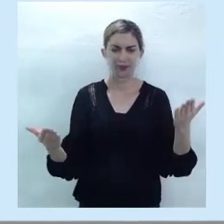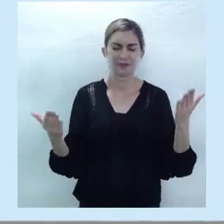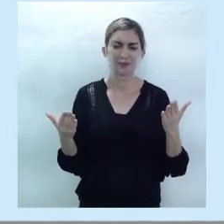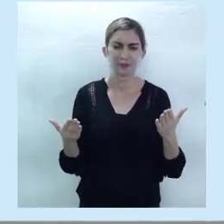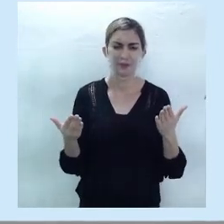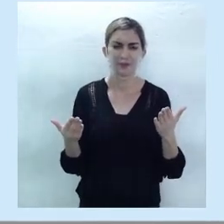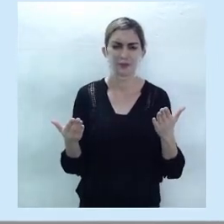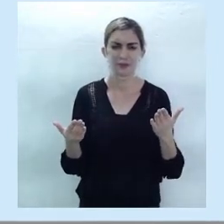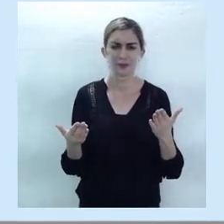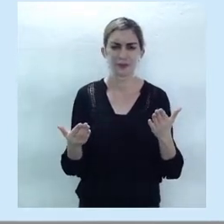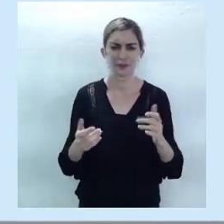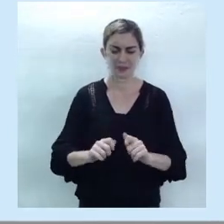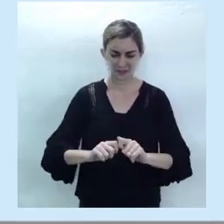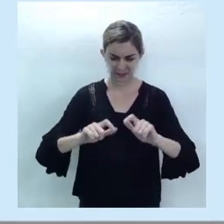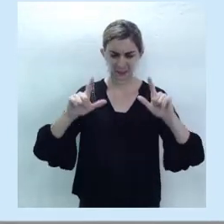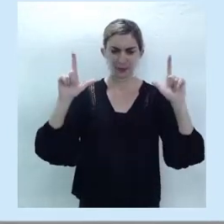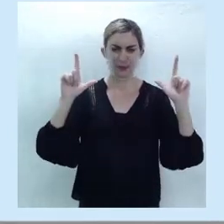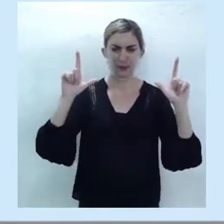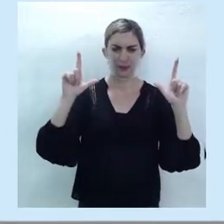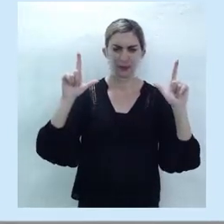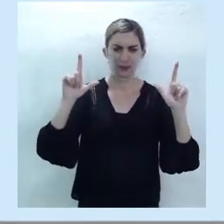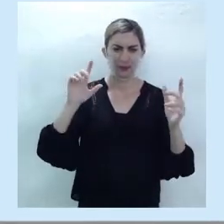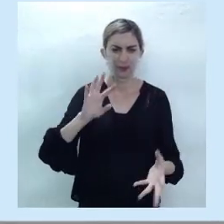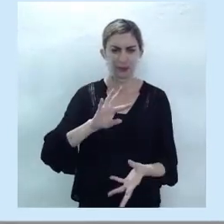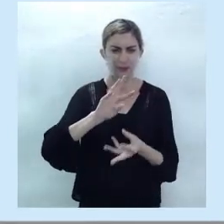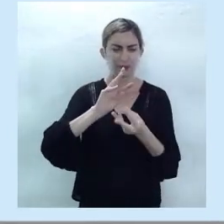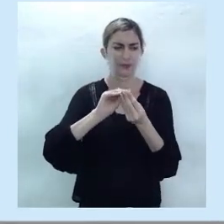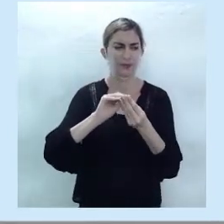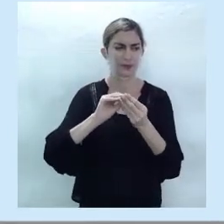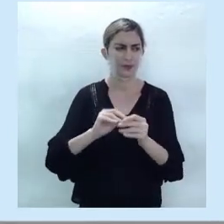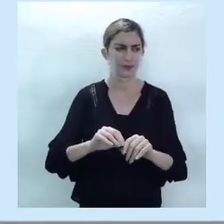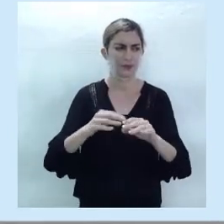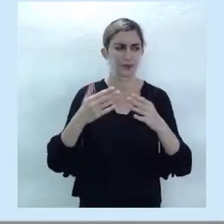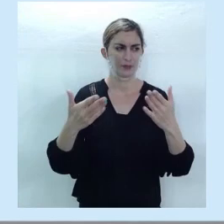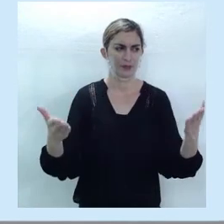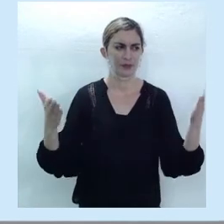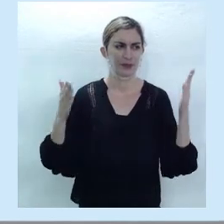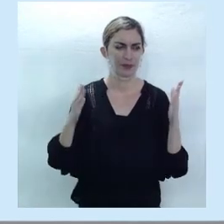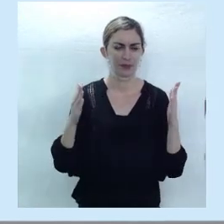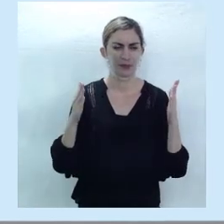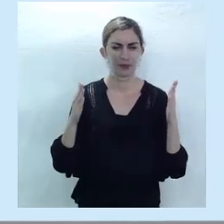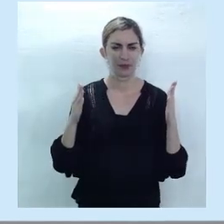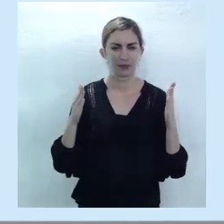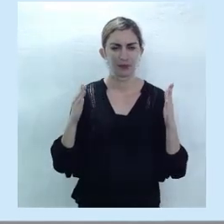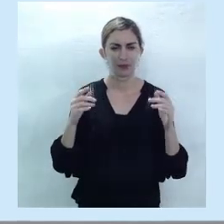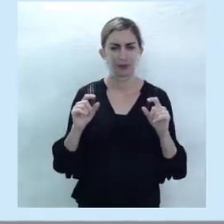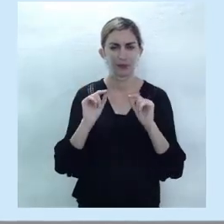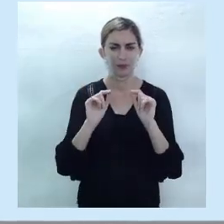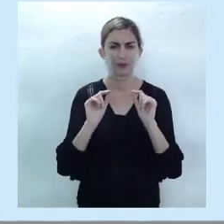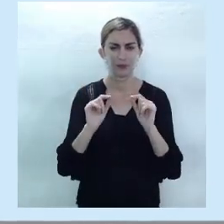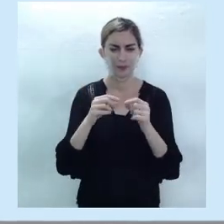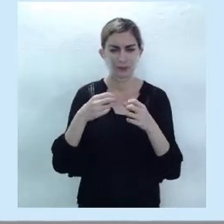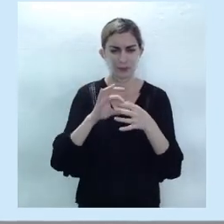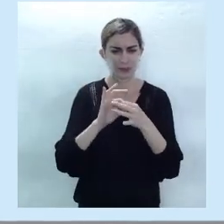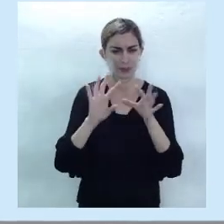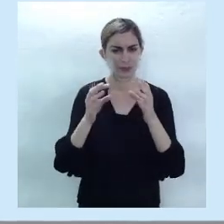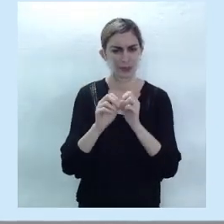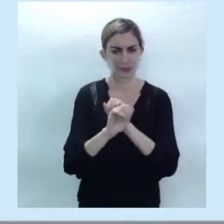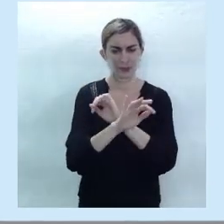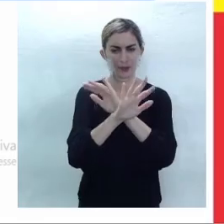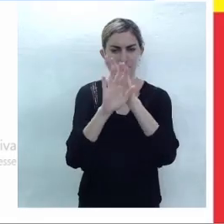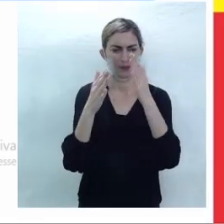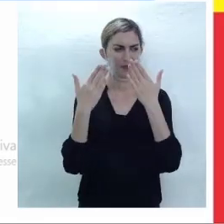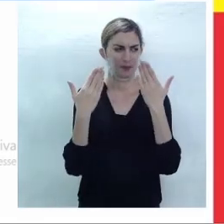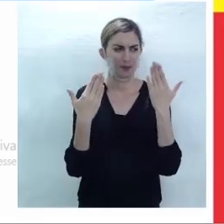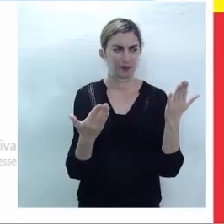trago para vocês a síntese de nossa aula. Olhando para a tela, nós temos a seguinte questão, deixando bem claro o